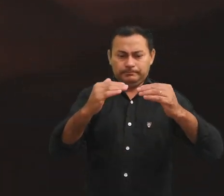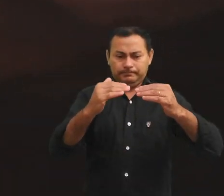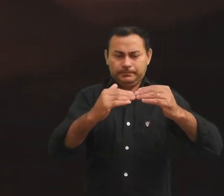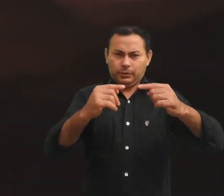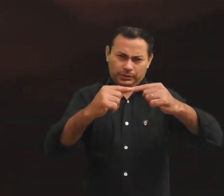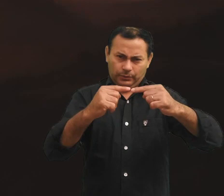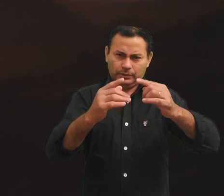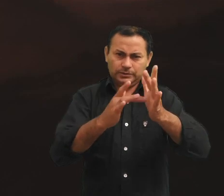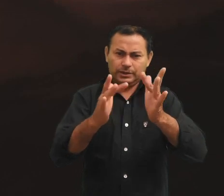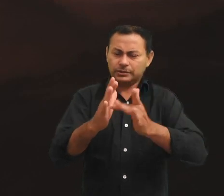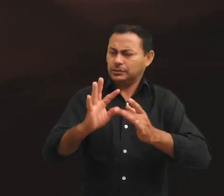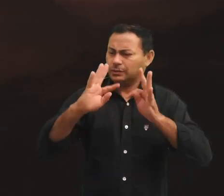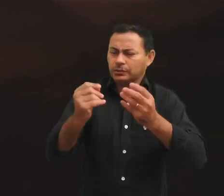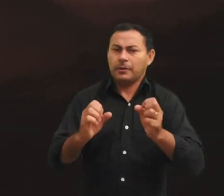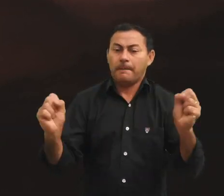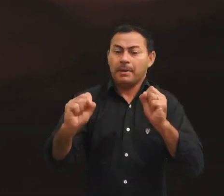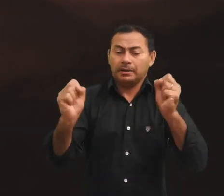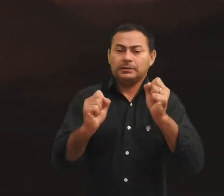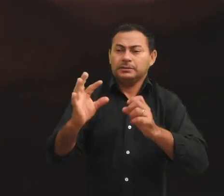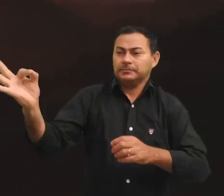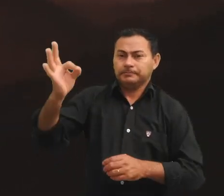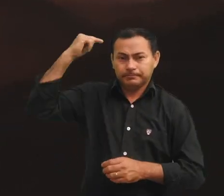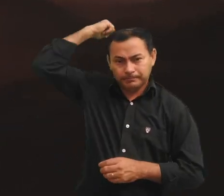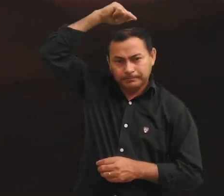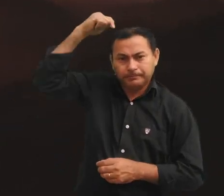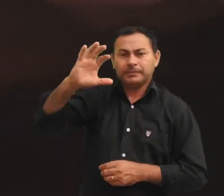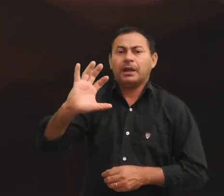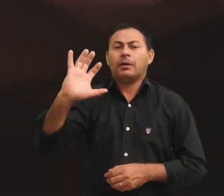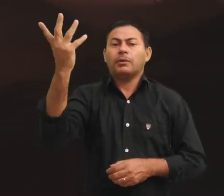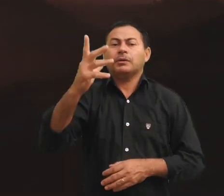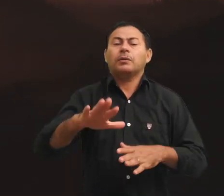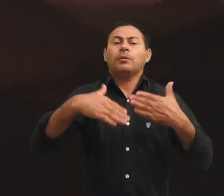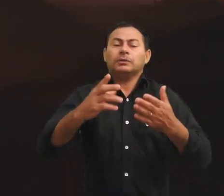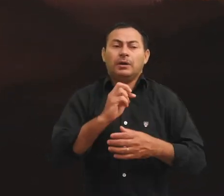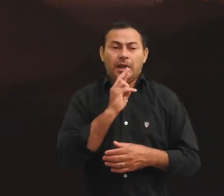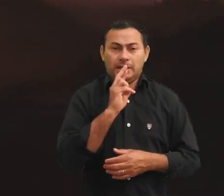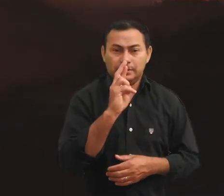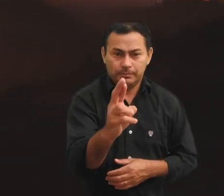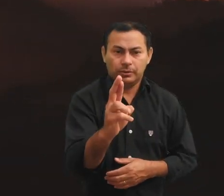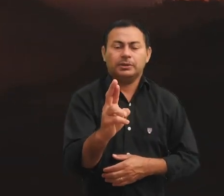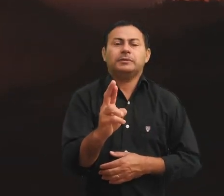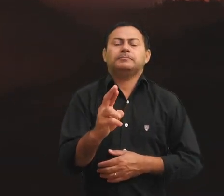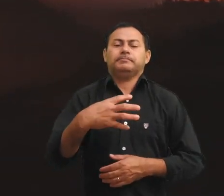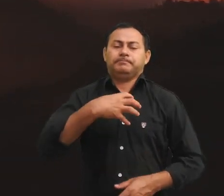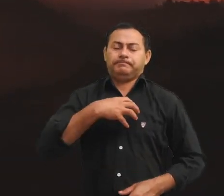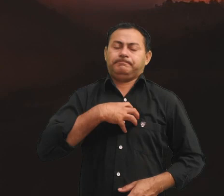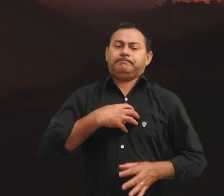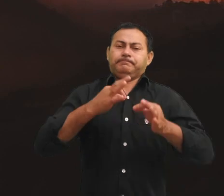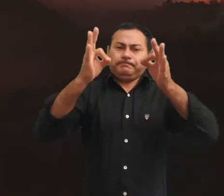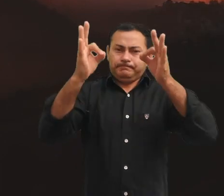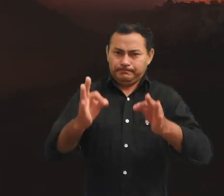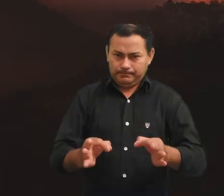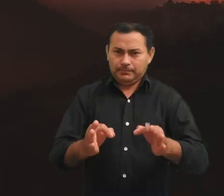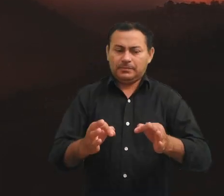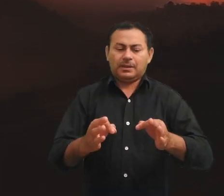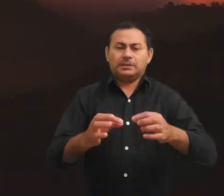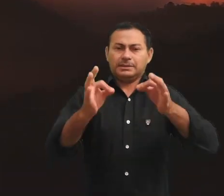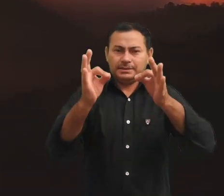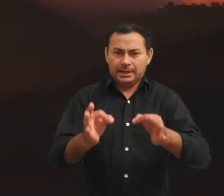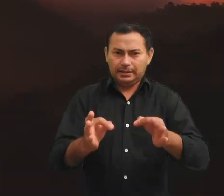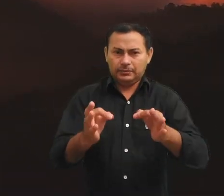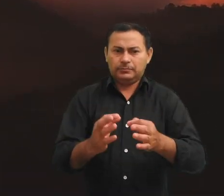E de acordo com Jesus, todo tipo de maravilhas espirituais vão nos acontecer quando respondermos de